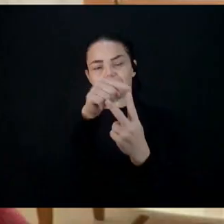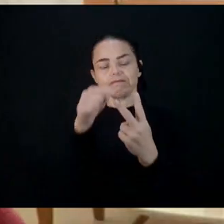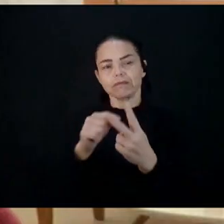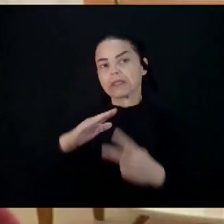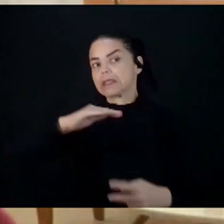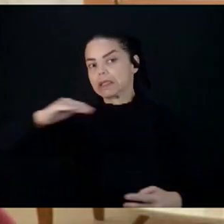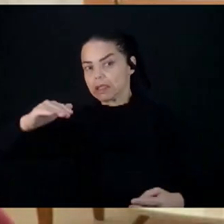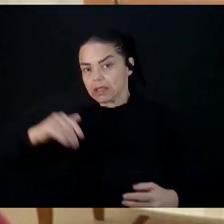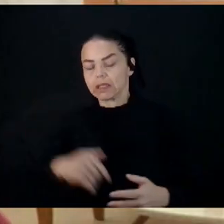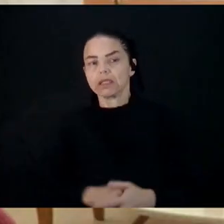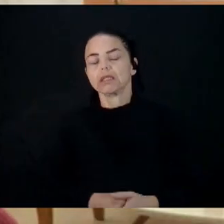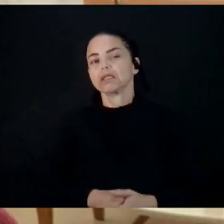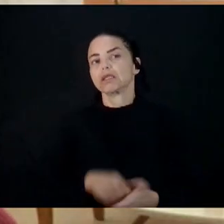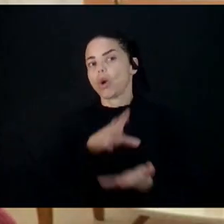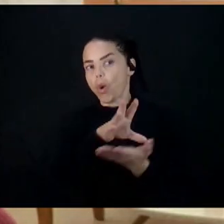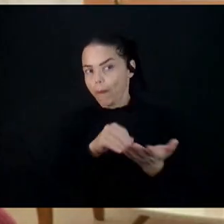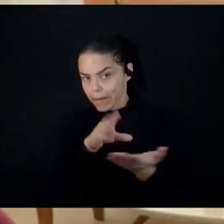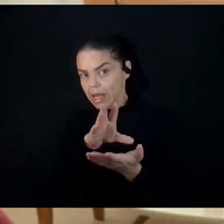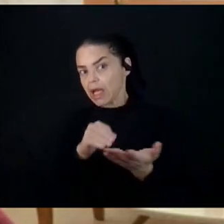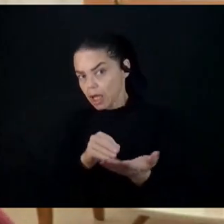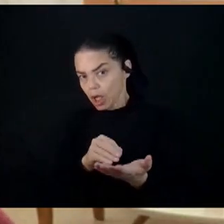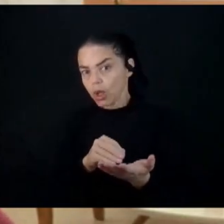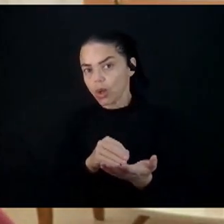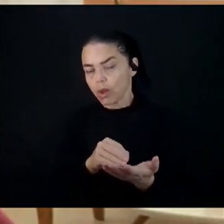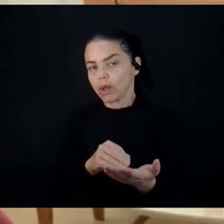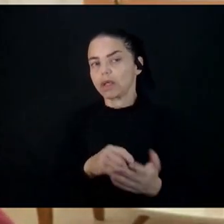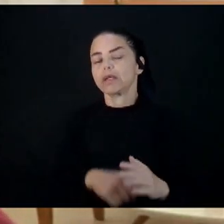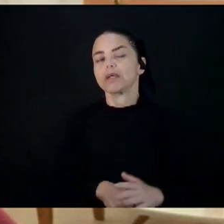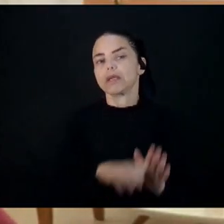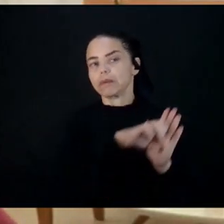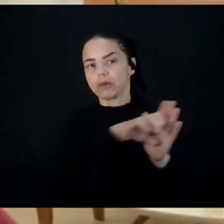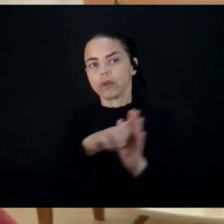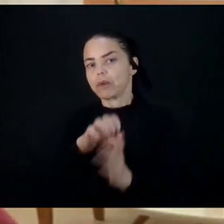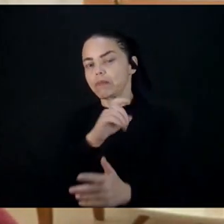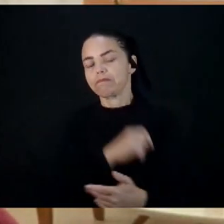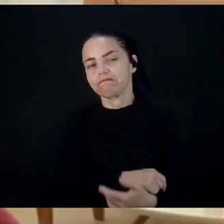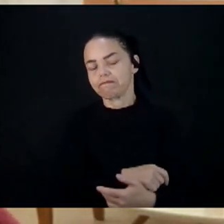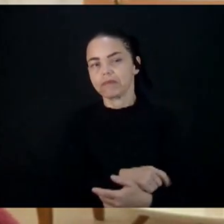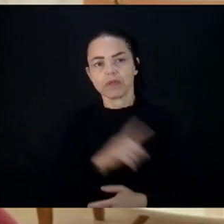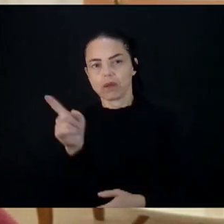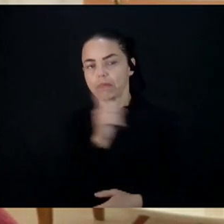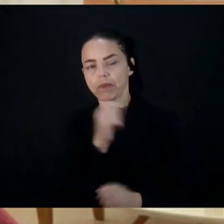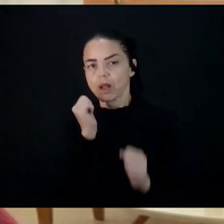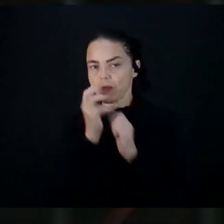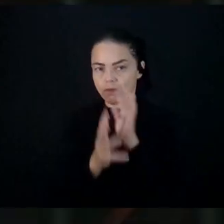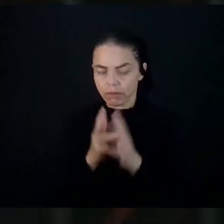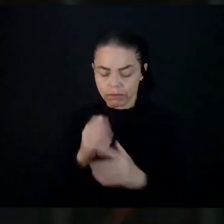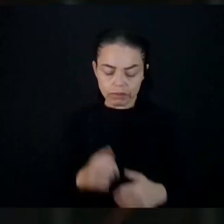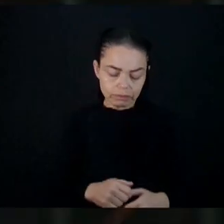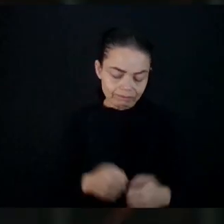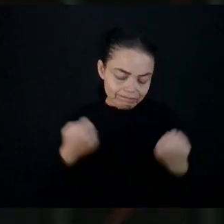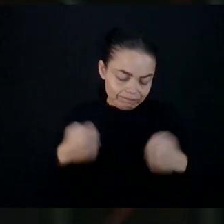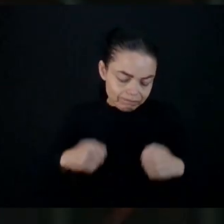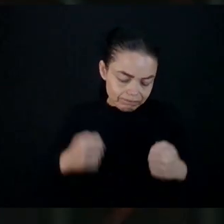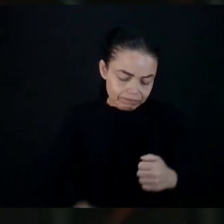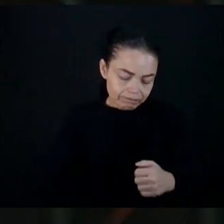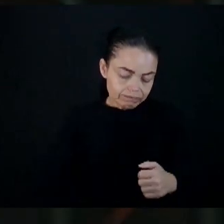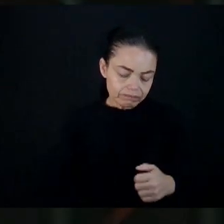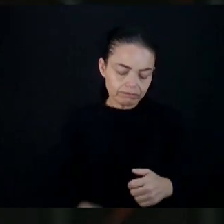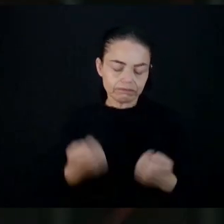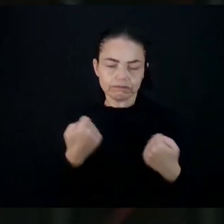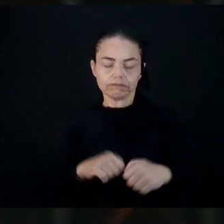elas replicam pelo exemplo e não pela fala. Exatamente. Precisamos lembrar, né, que